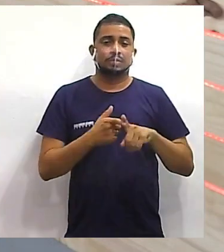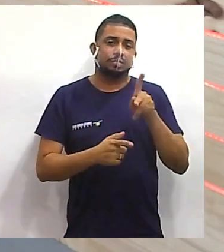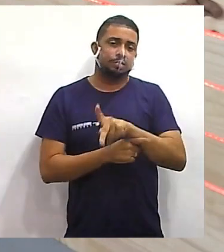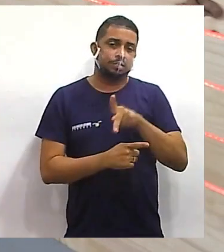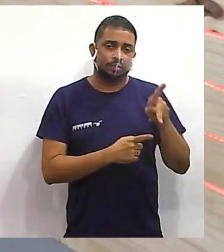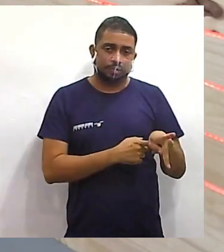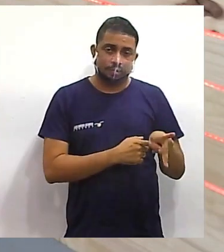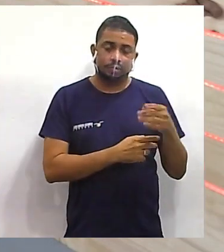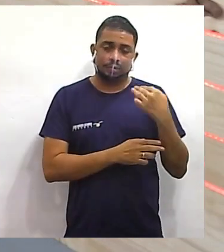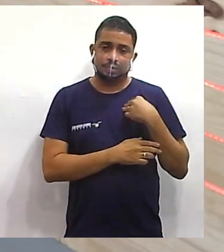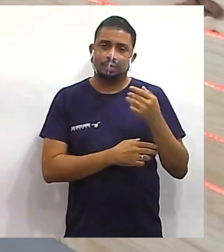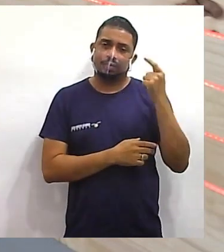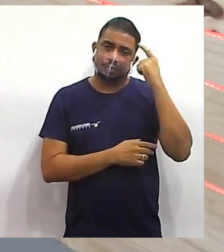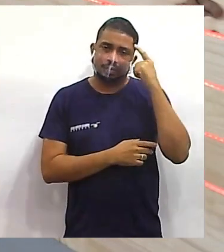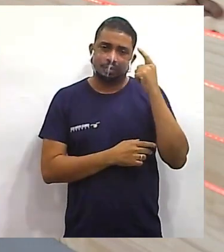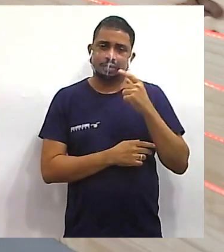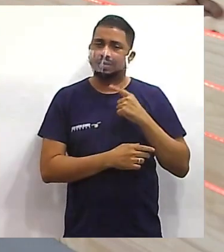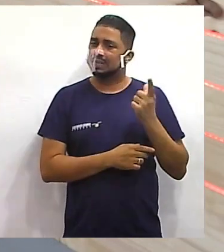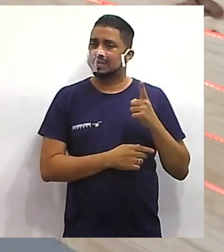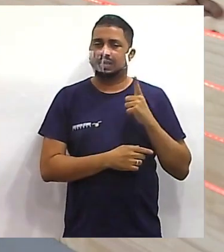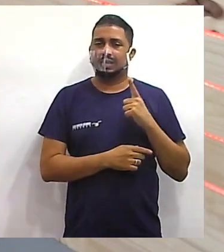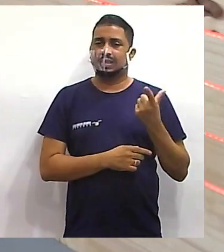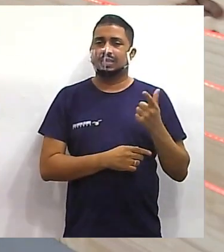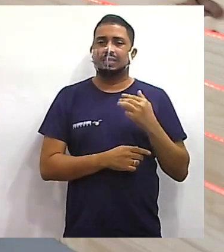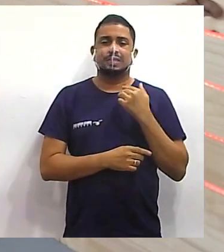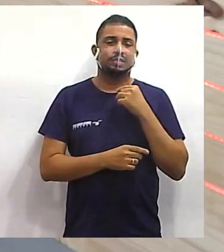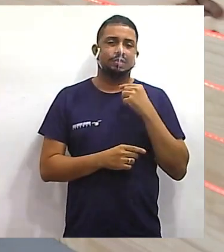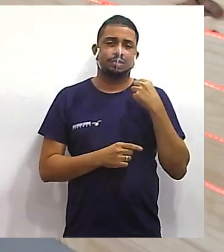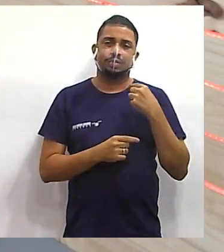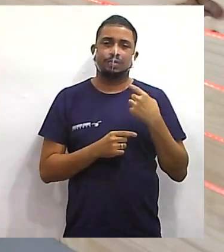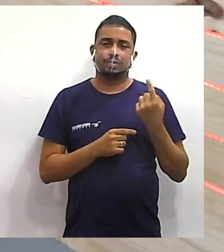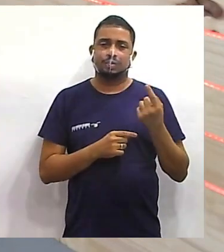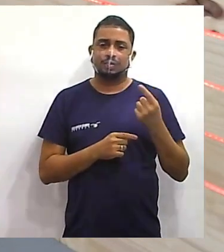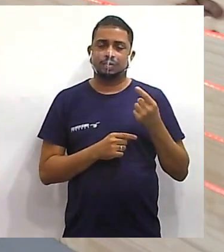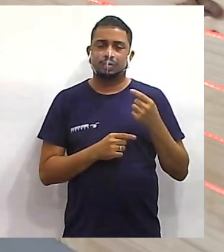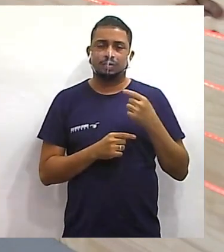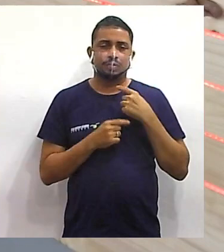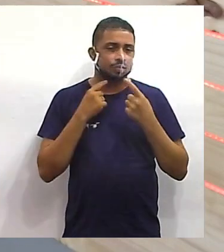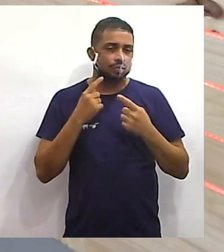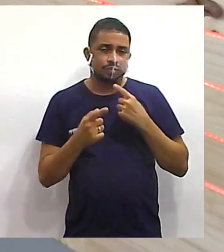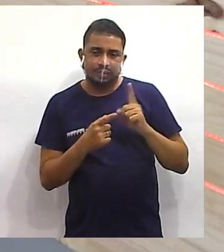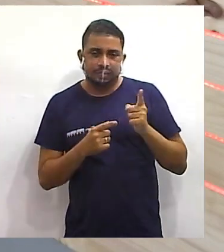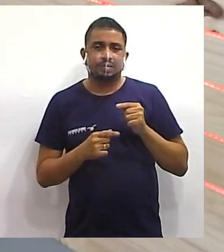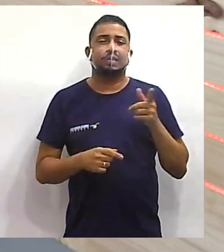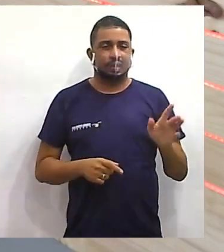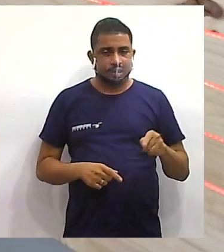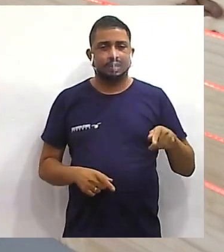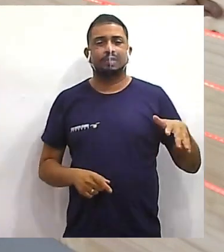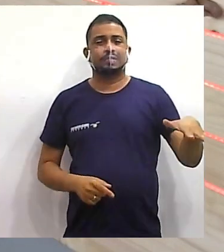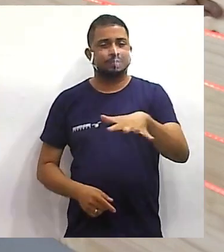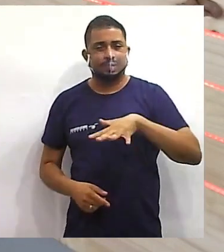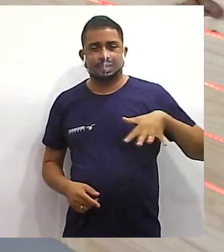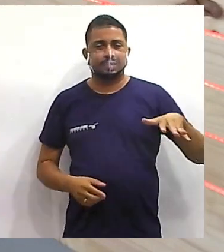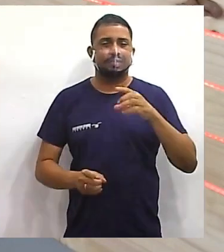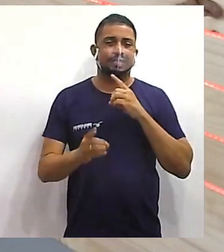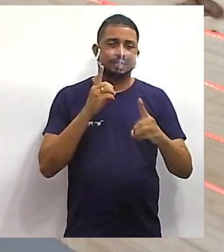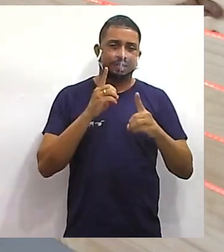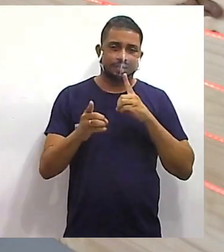professores. Então, sem dúvida, né, é esse espaço de formação também e de diálogo sobre